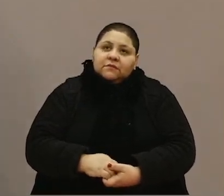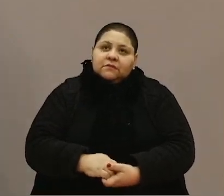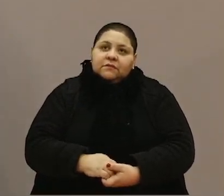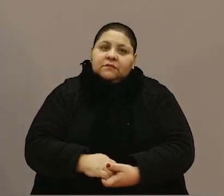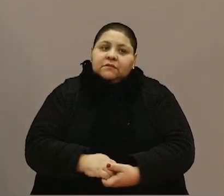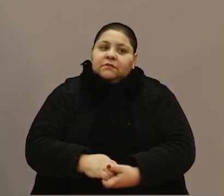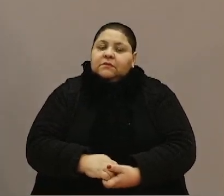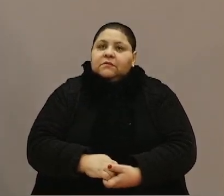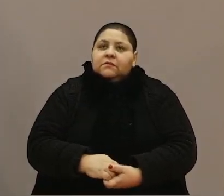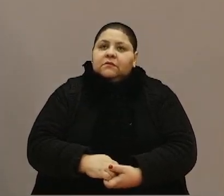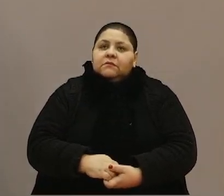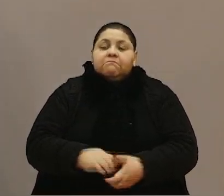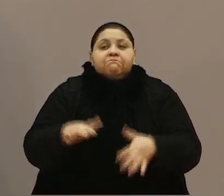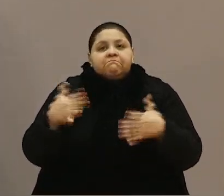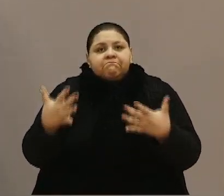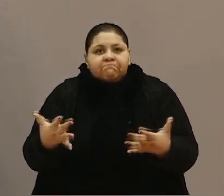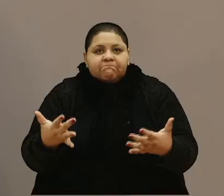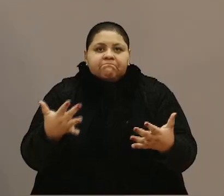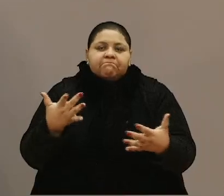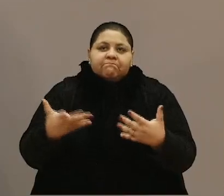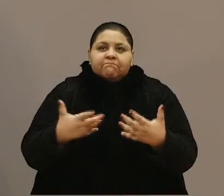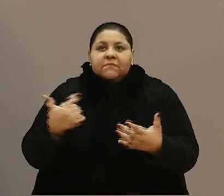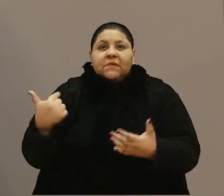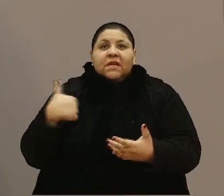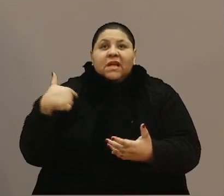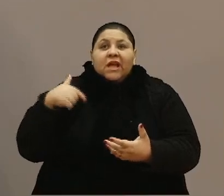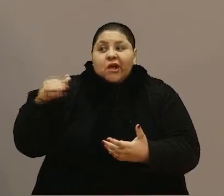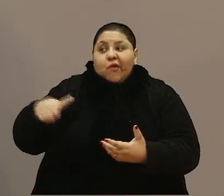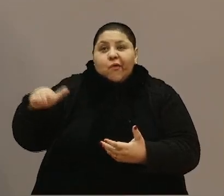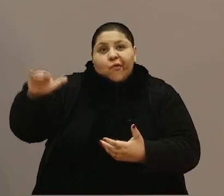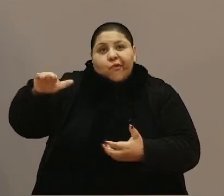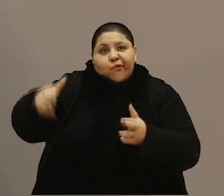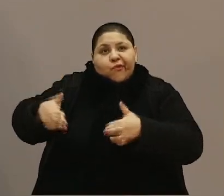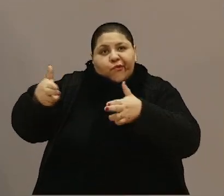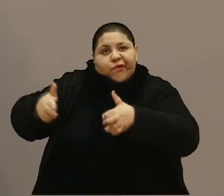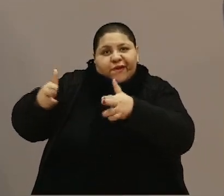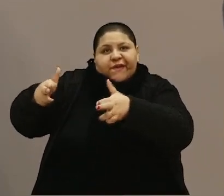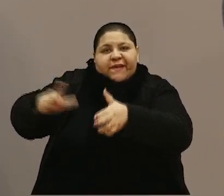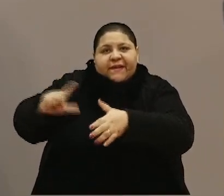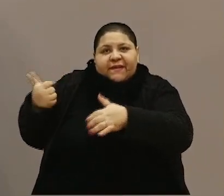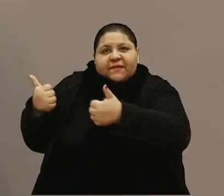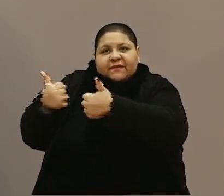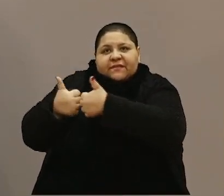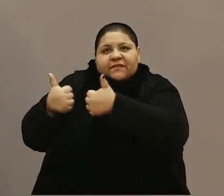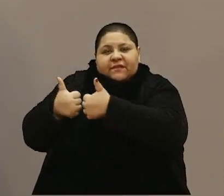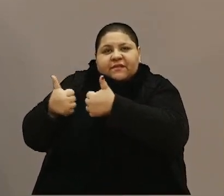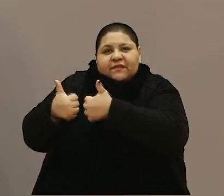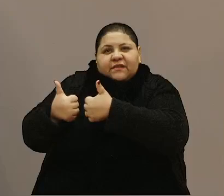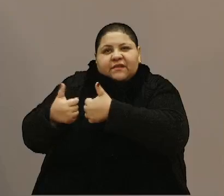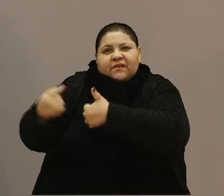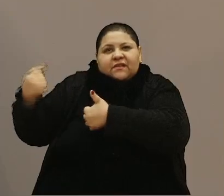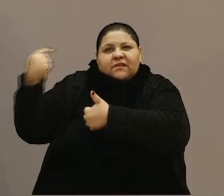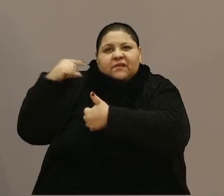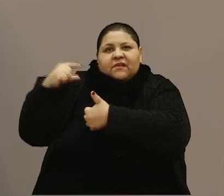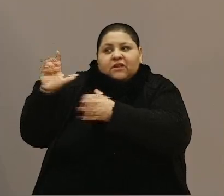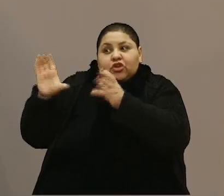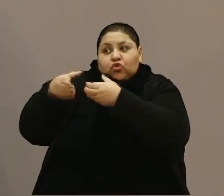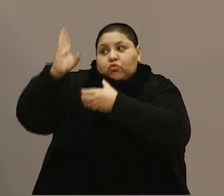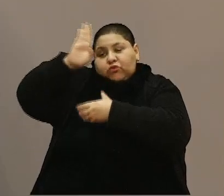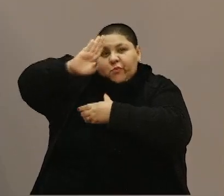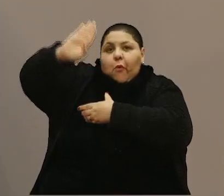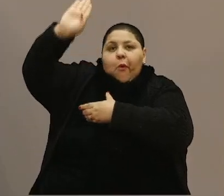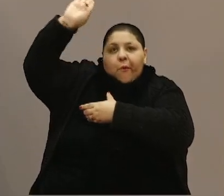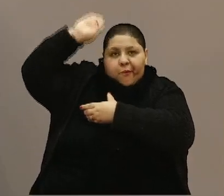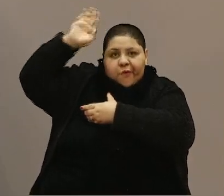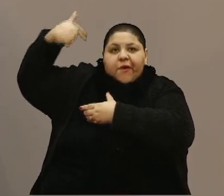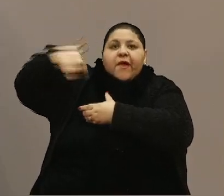Sim, então, e eu me criei naquele trem que tem ali junto à época tinha o Corpo de Bombeiros, o